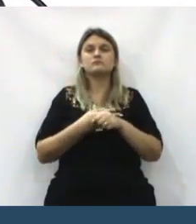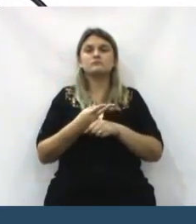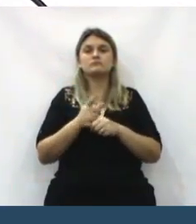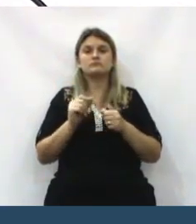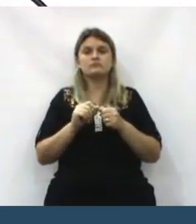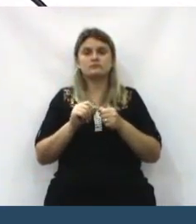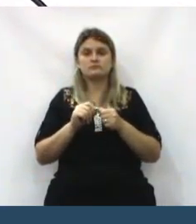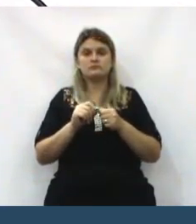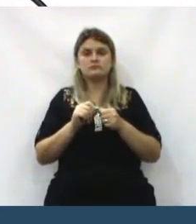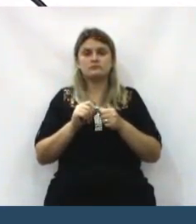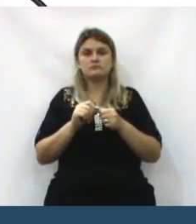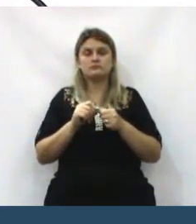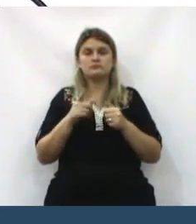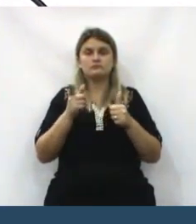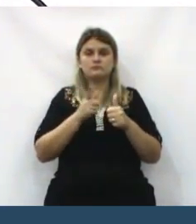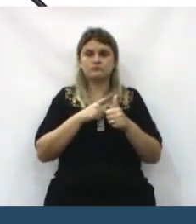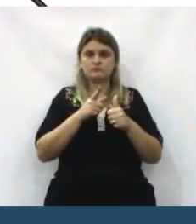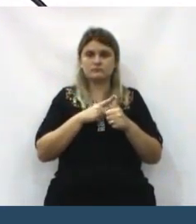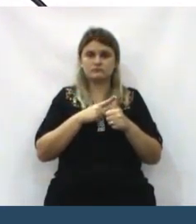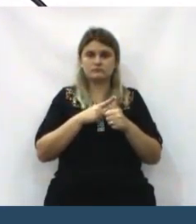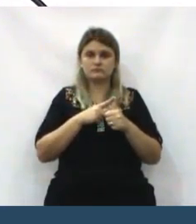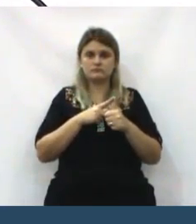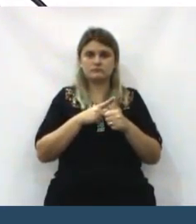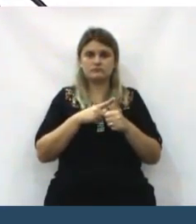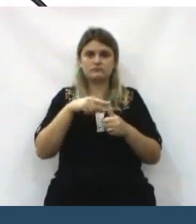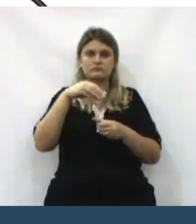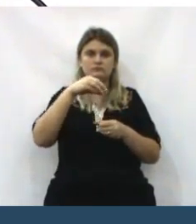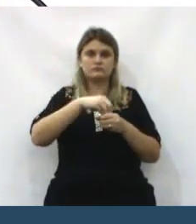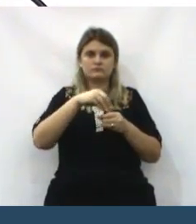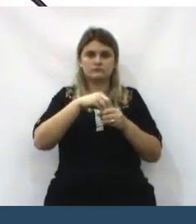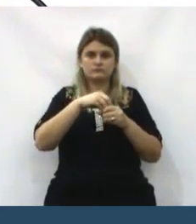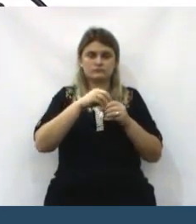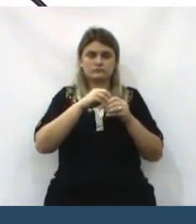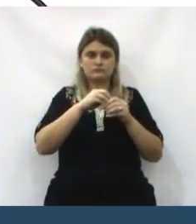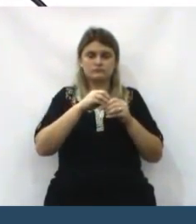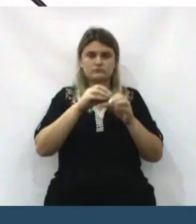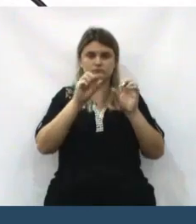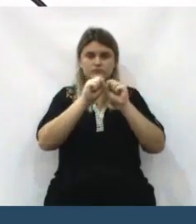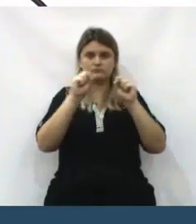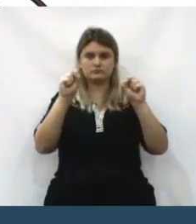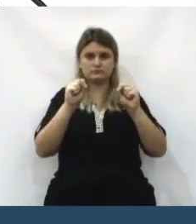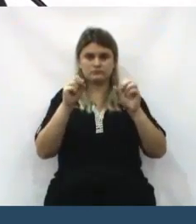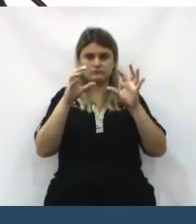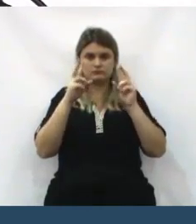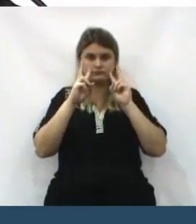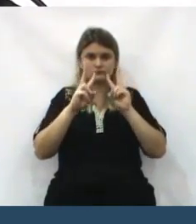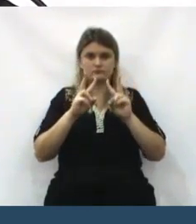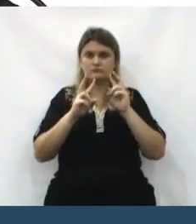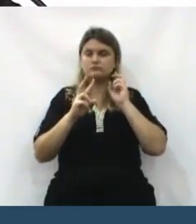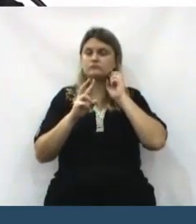que ele procura fazer? Ele procura, dentro do nosso sistema,